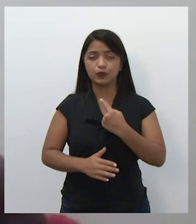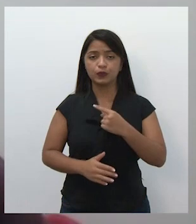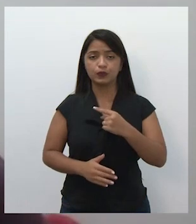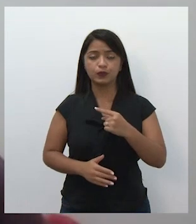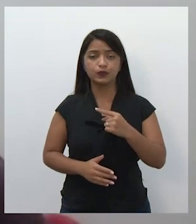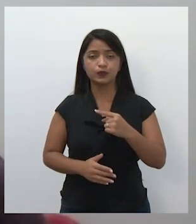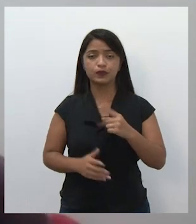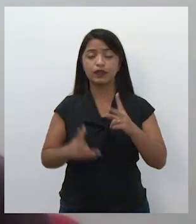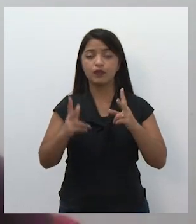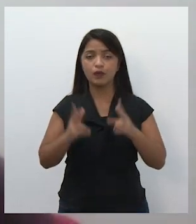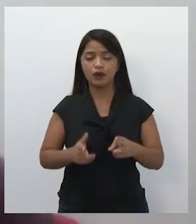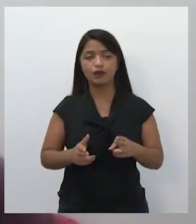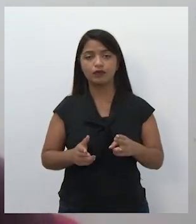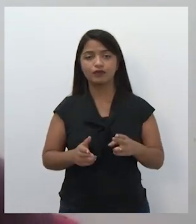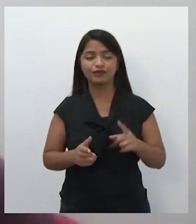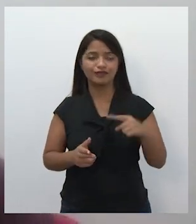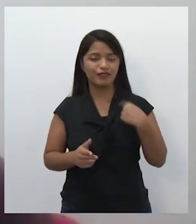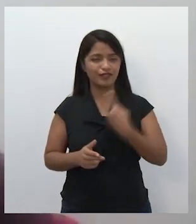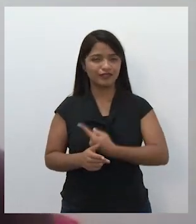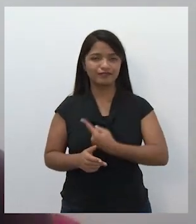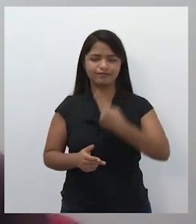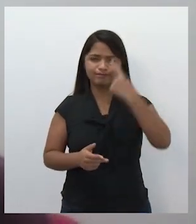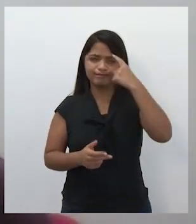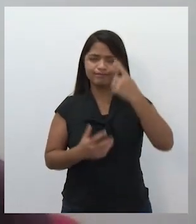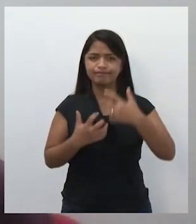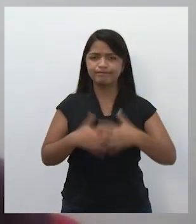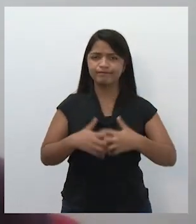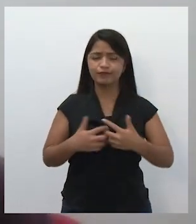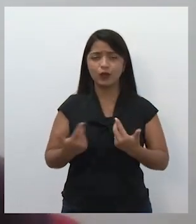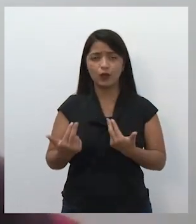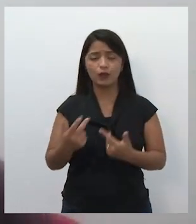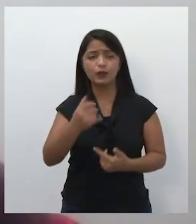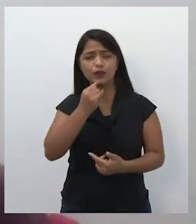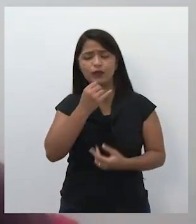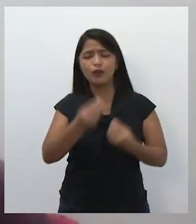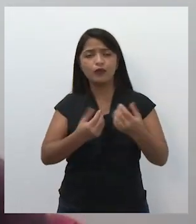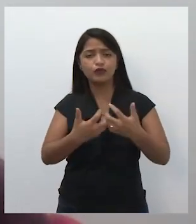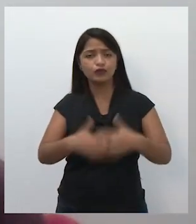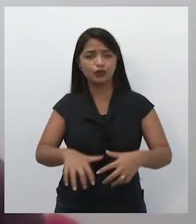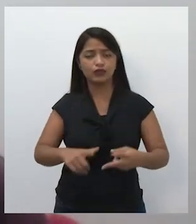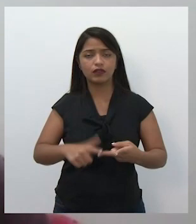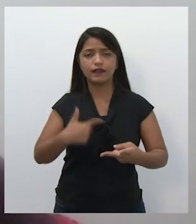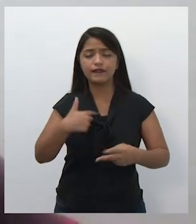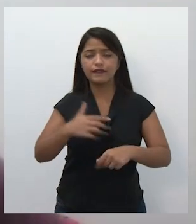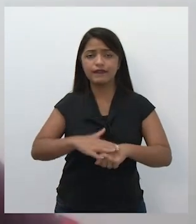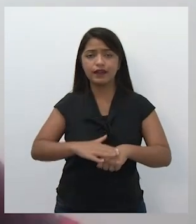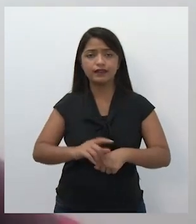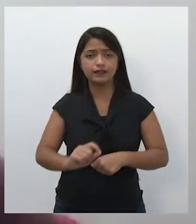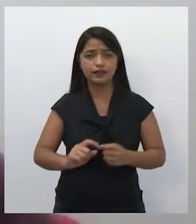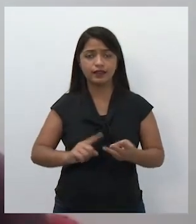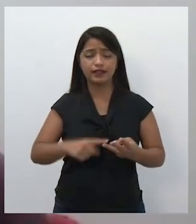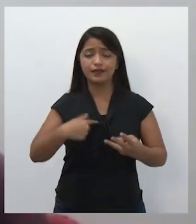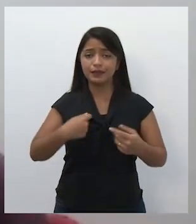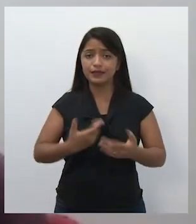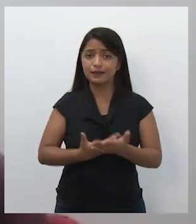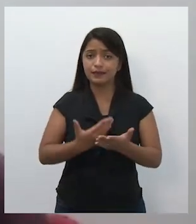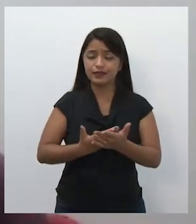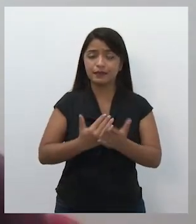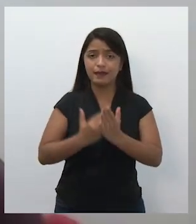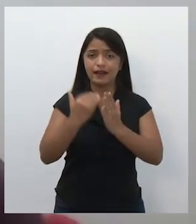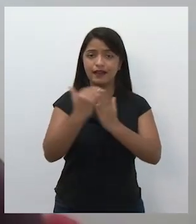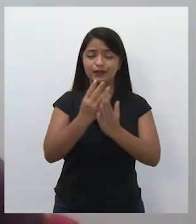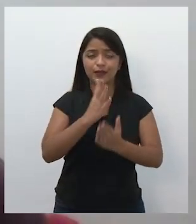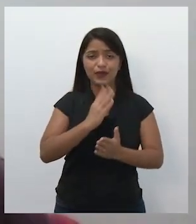os mesmos com os quais nós nos debruçamos, né? Como é que funciona isso? Como é que eu vou fazer isso? Eu preciso estudar um pouco mais isso, eu preciso conhecer um pouco